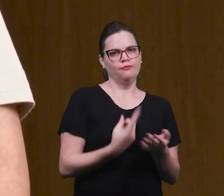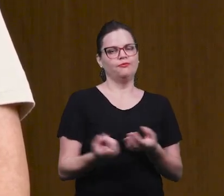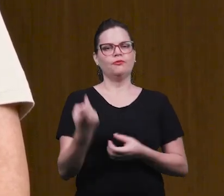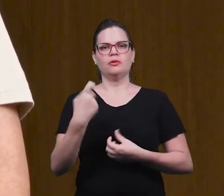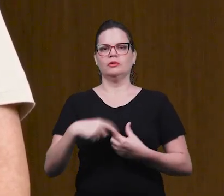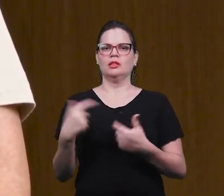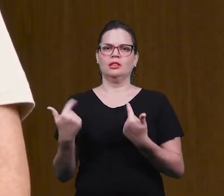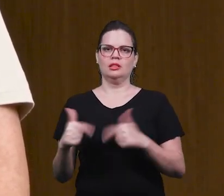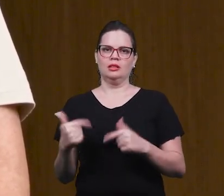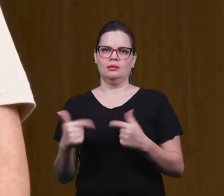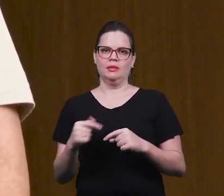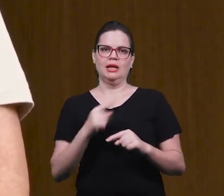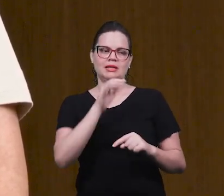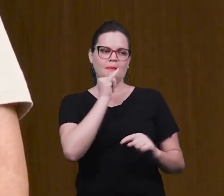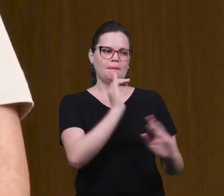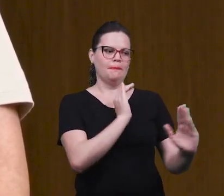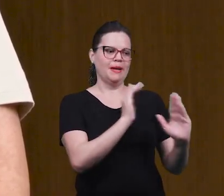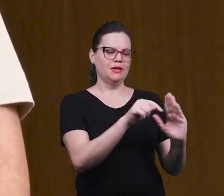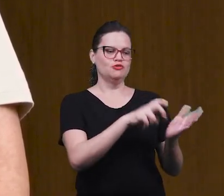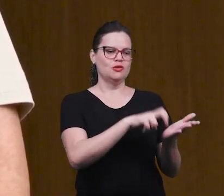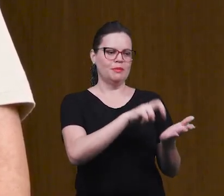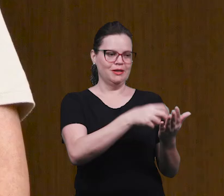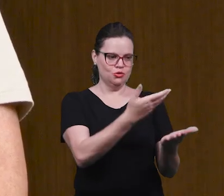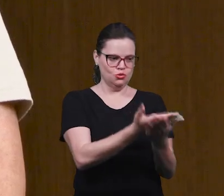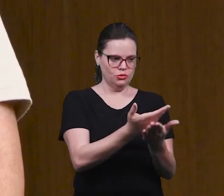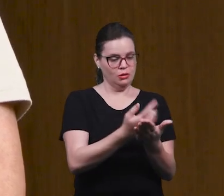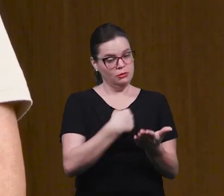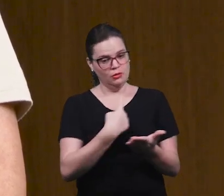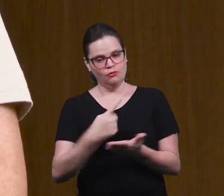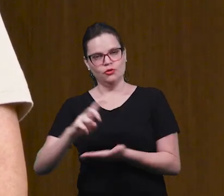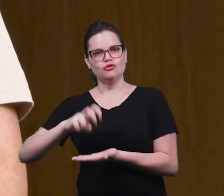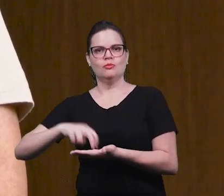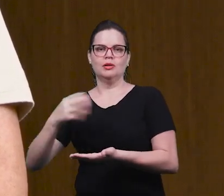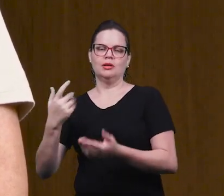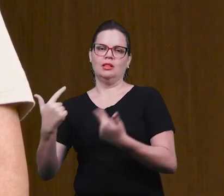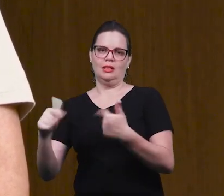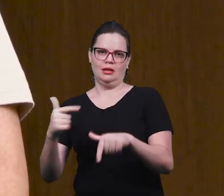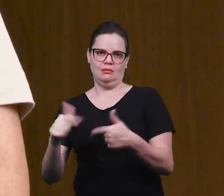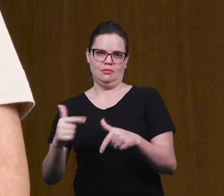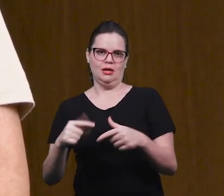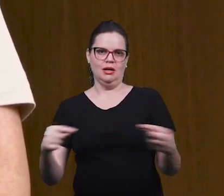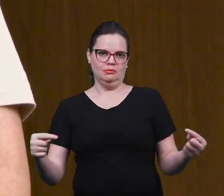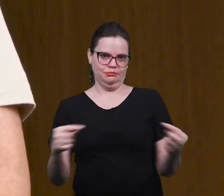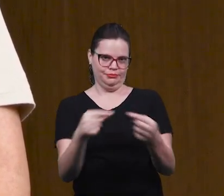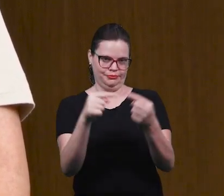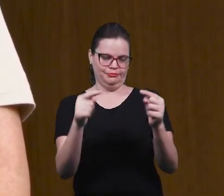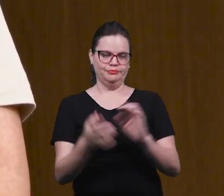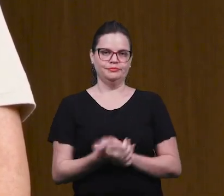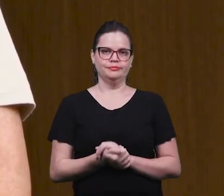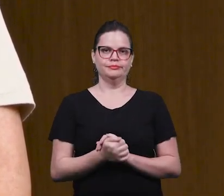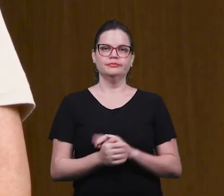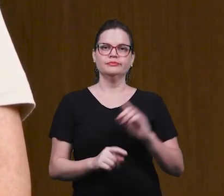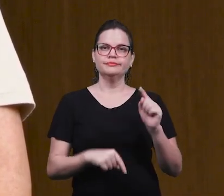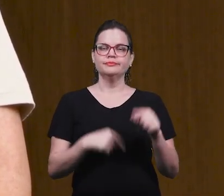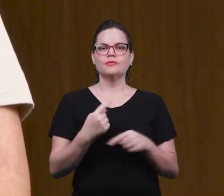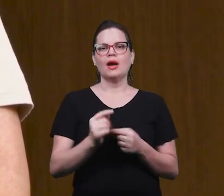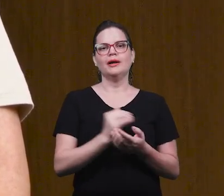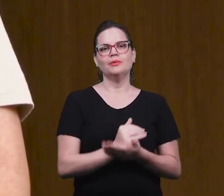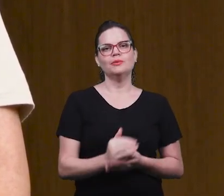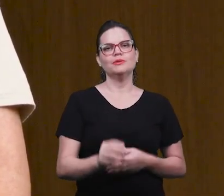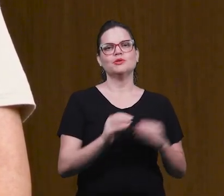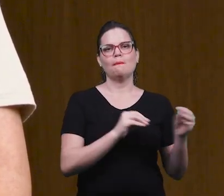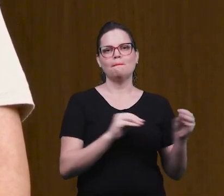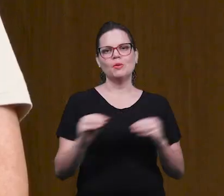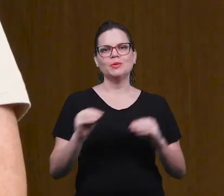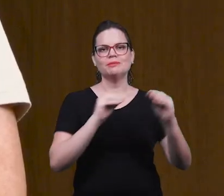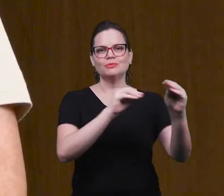No período que eles estavam na escola, eu voltei a trabalhar. E depois nós começamos a mudanças, né,